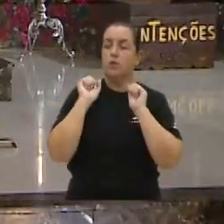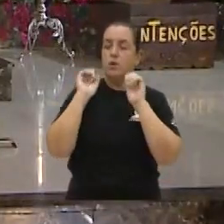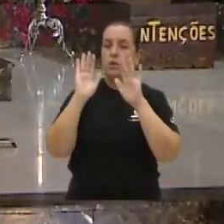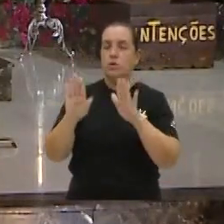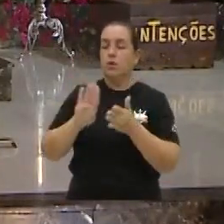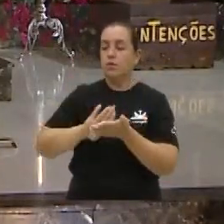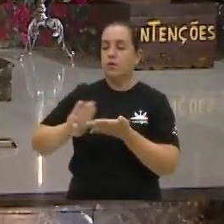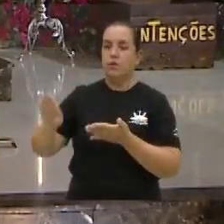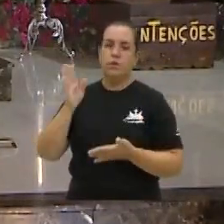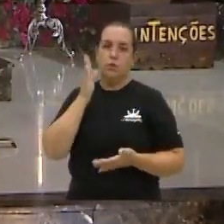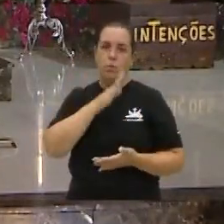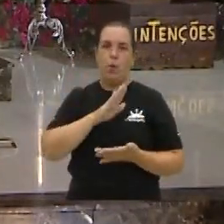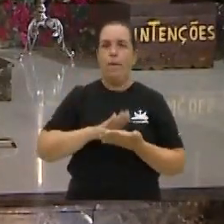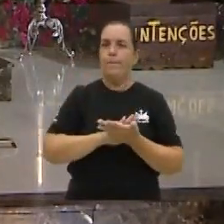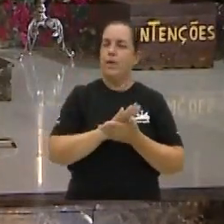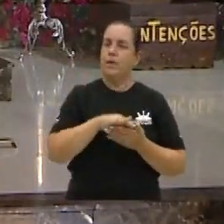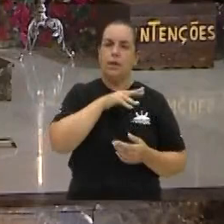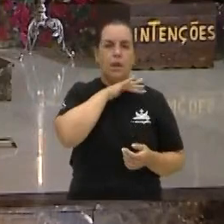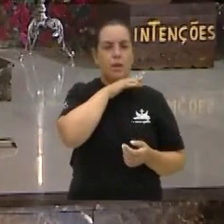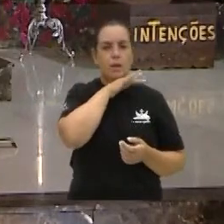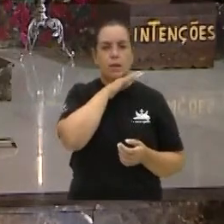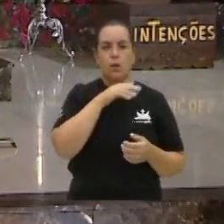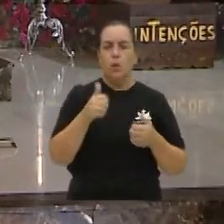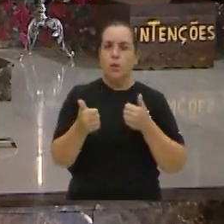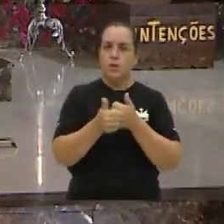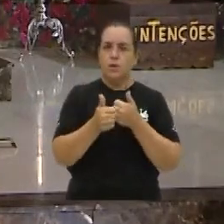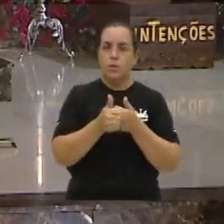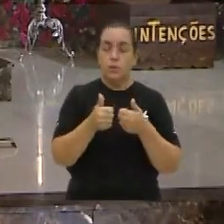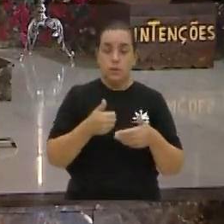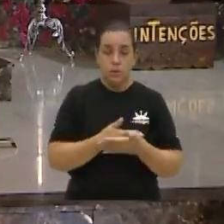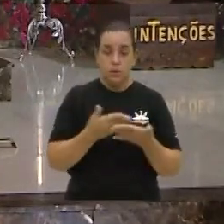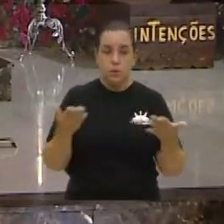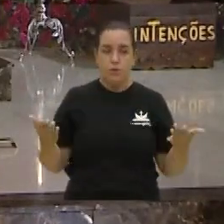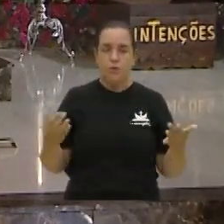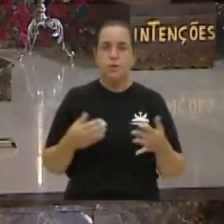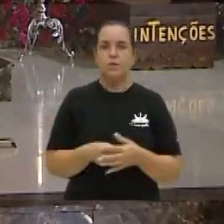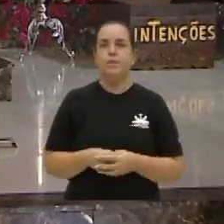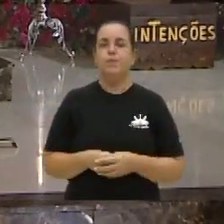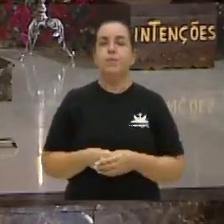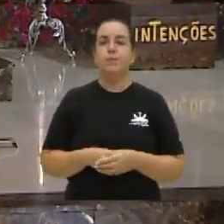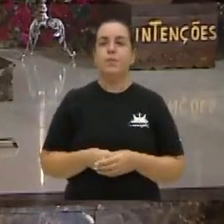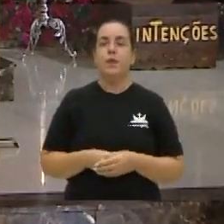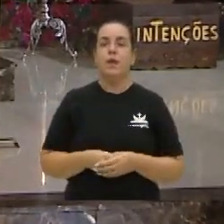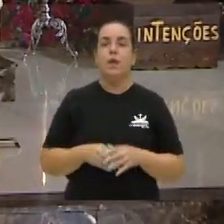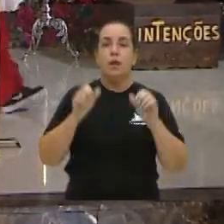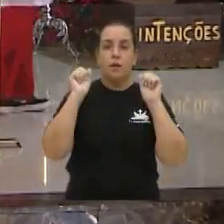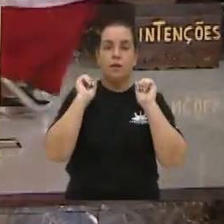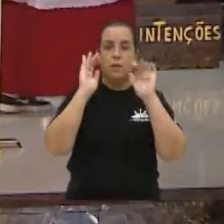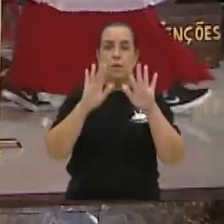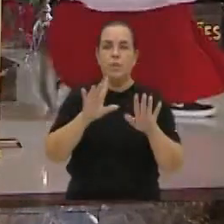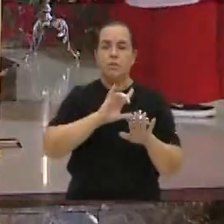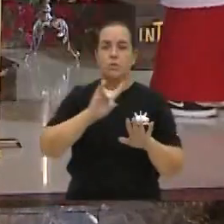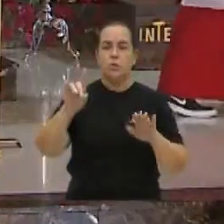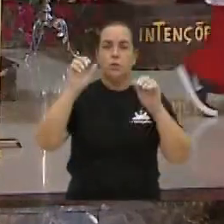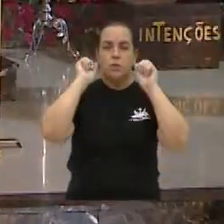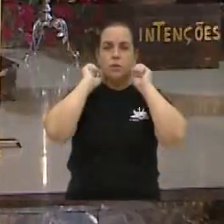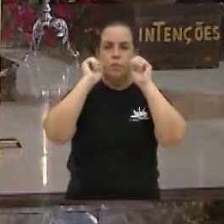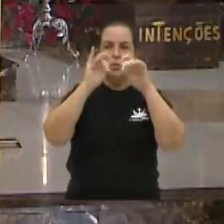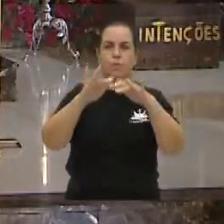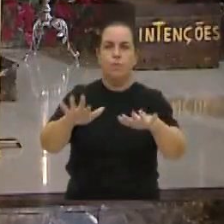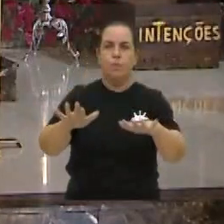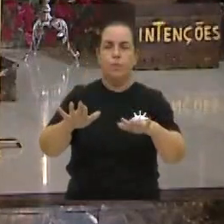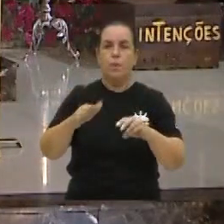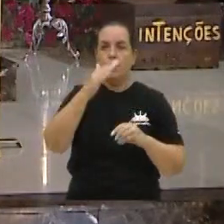vos abençoe e vos preserve do mal, para que nenhuma desgraça se aproxime de vós. Que a bênção de Deus recaia sobre